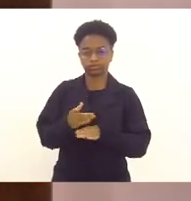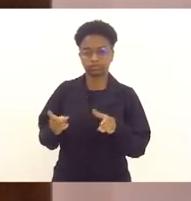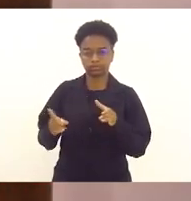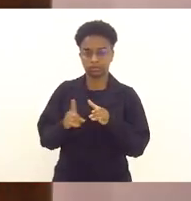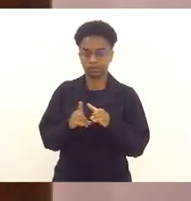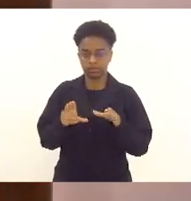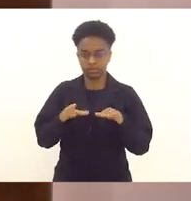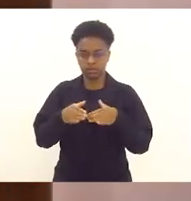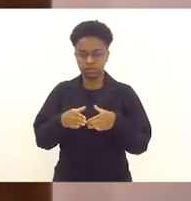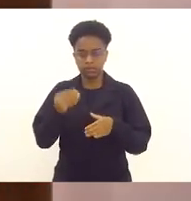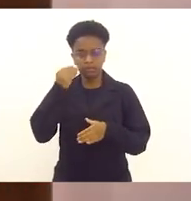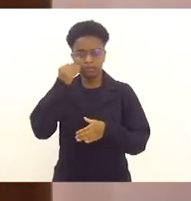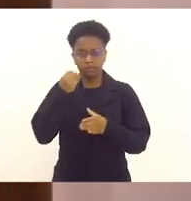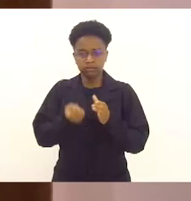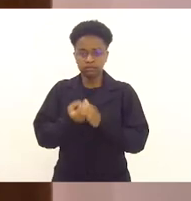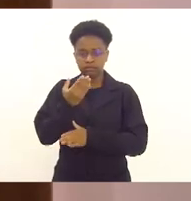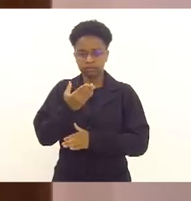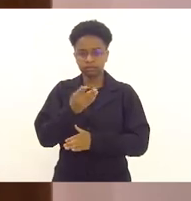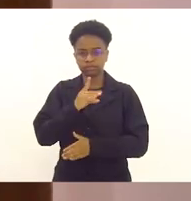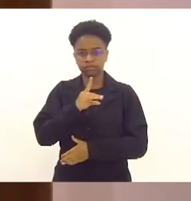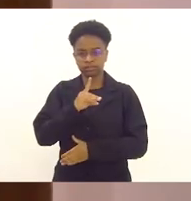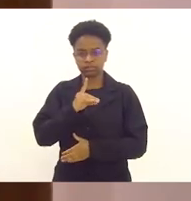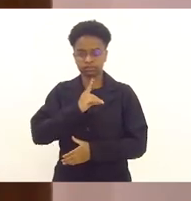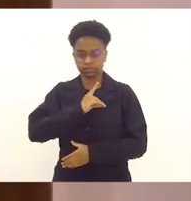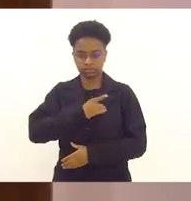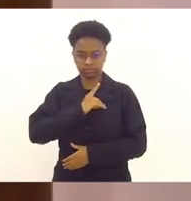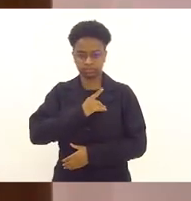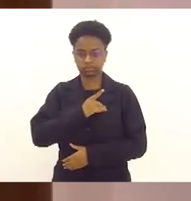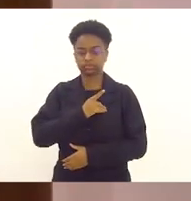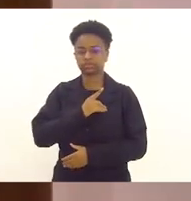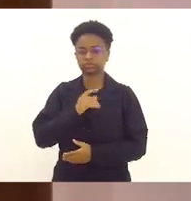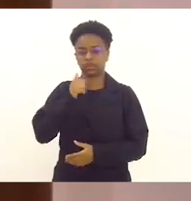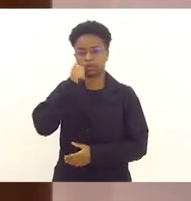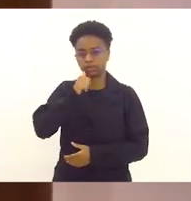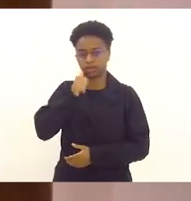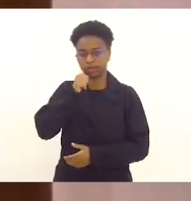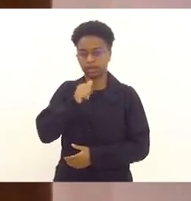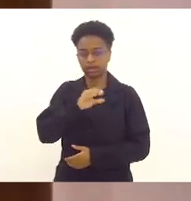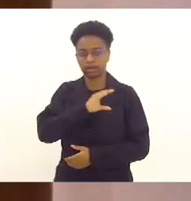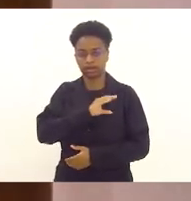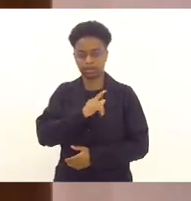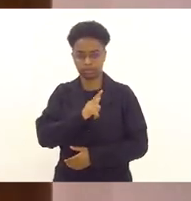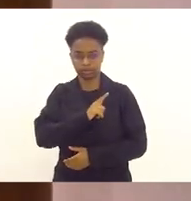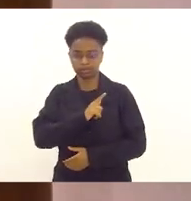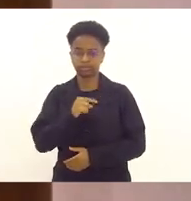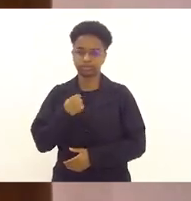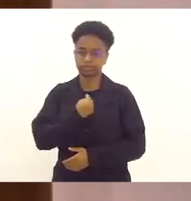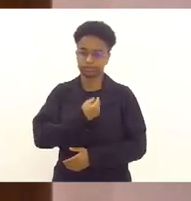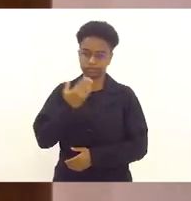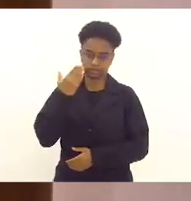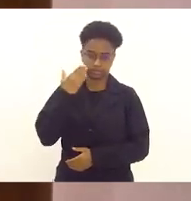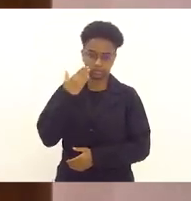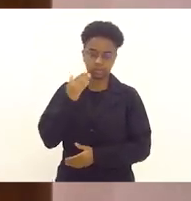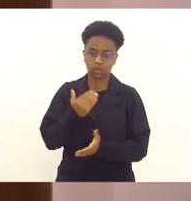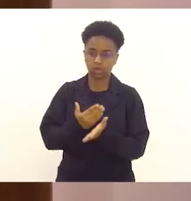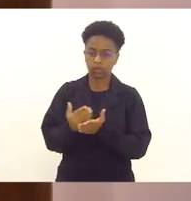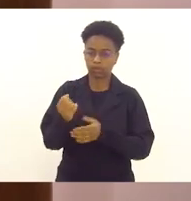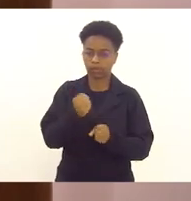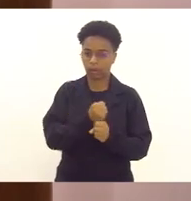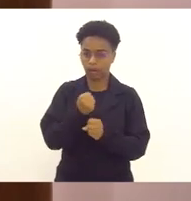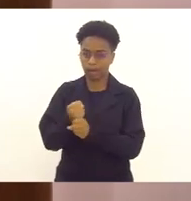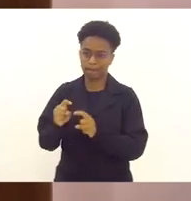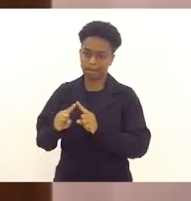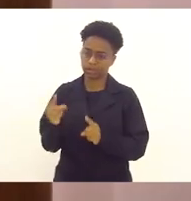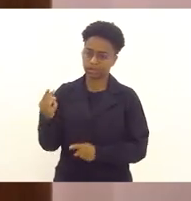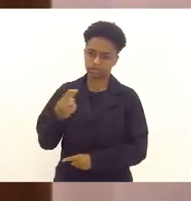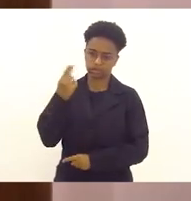implementação da da Dea de Campo Grande sabemos que supostamente uma pedra Inicial início de obra teria ocorrido mas não é possível